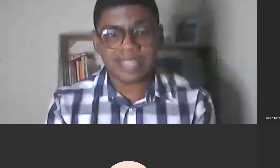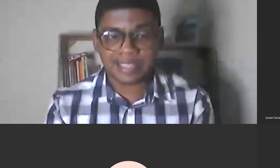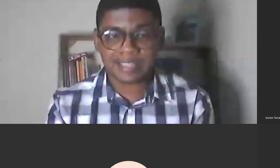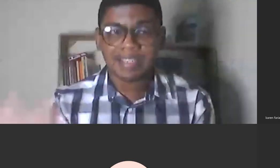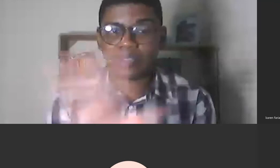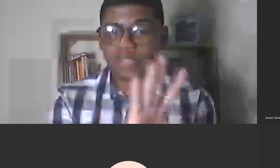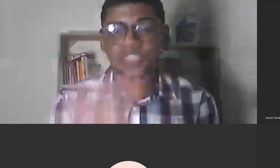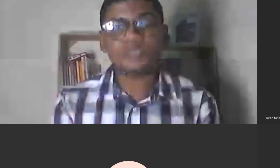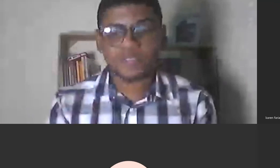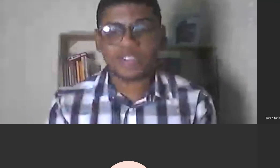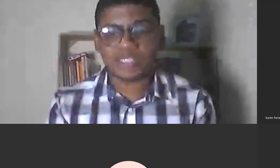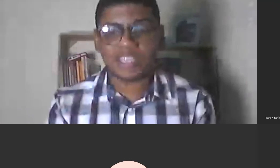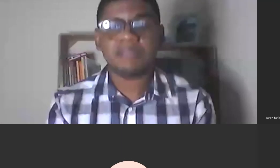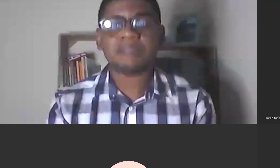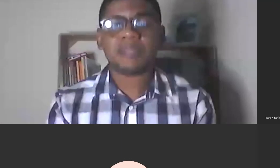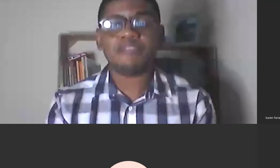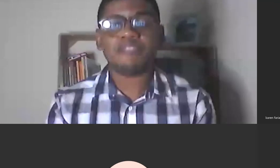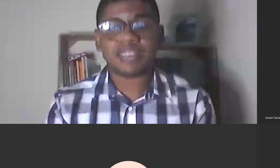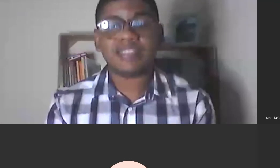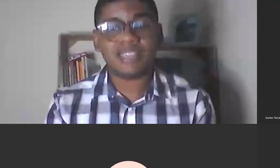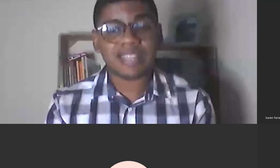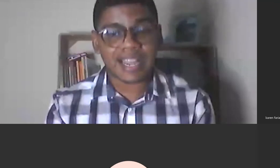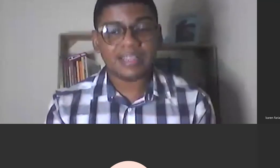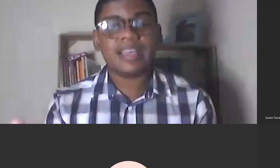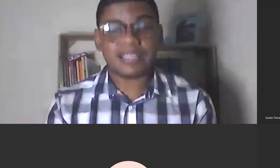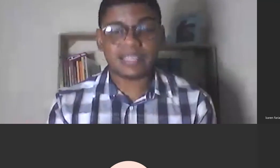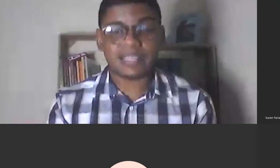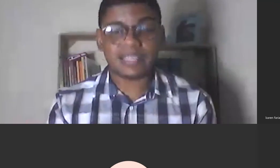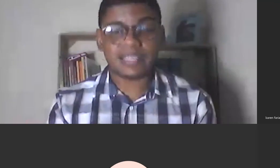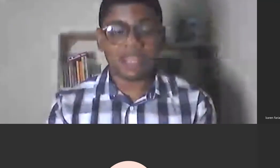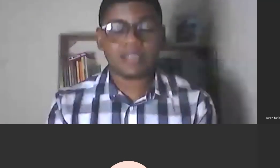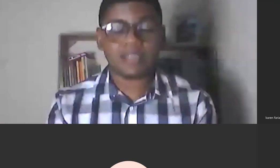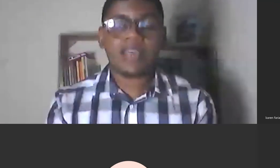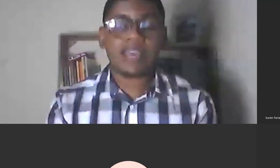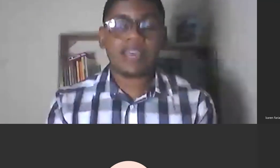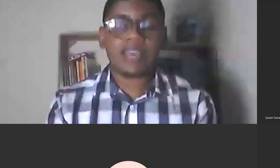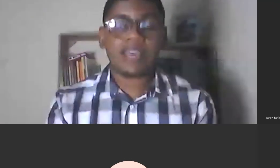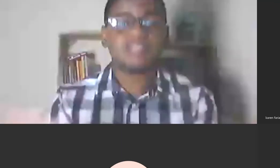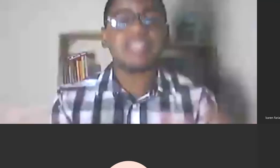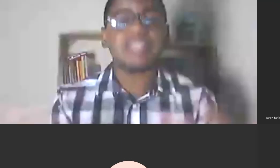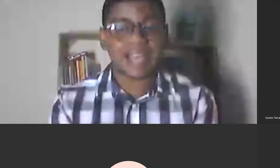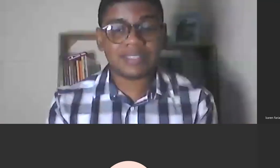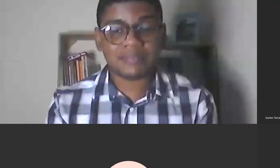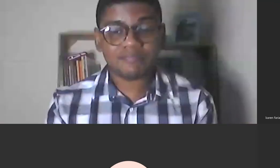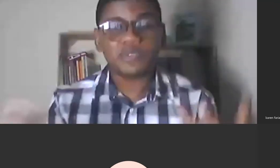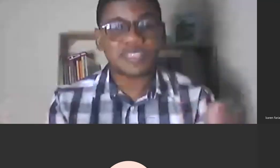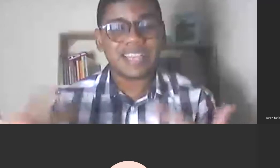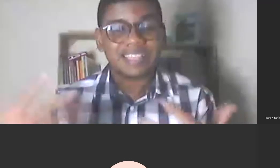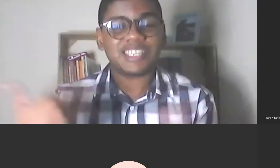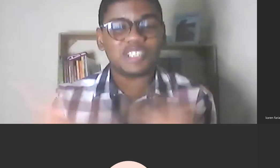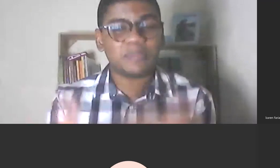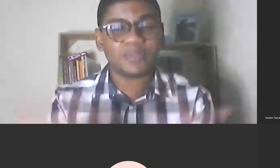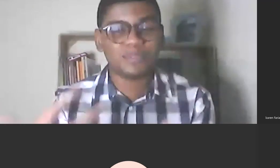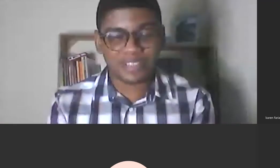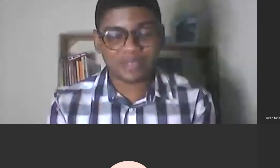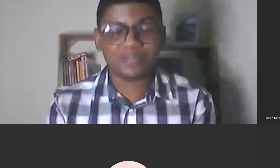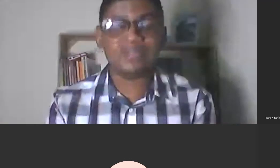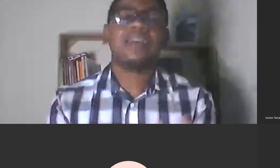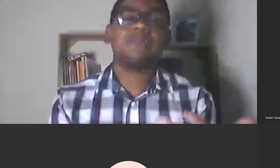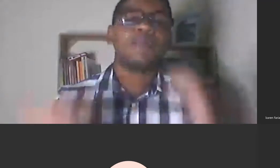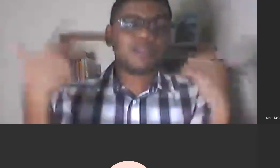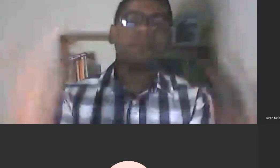as possibilidades do que a gente pode fazer para facilitar essa questão também dos sinais que a gente